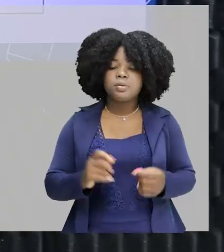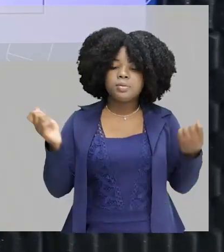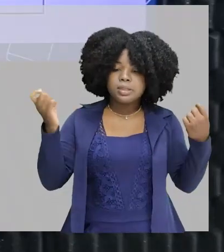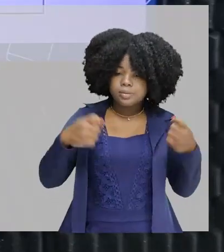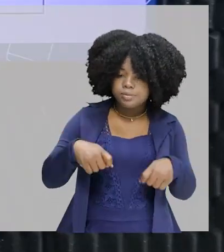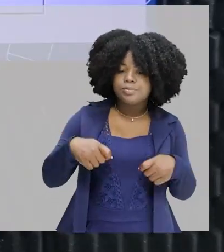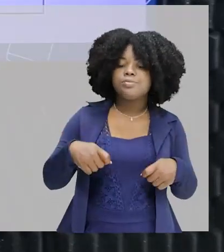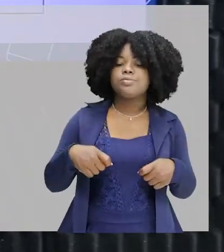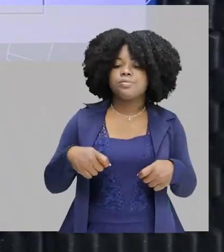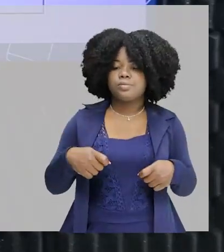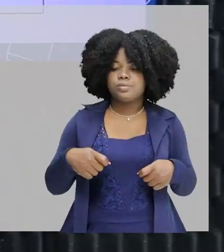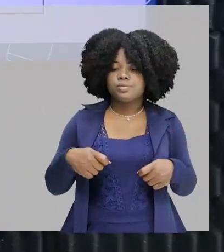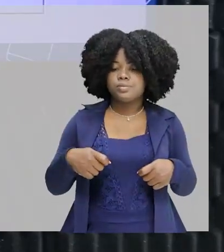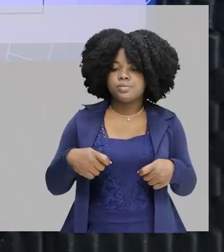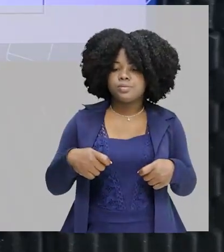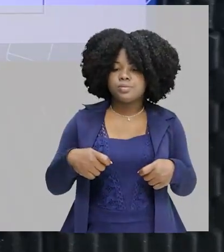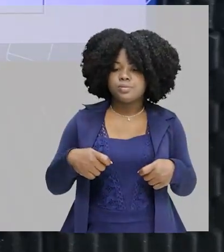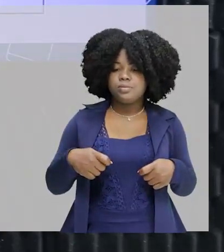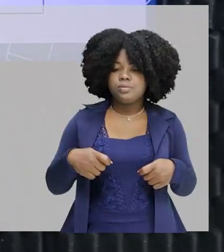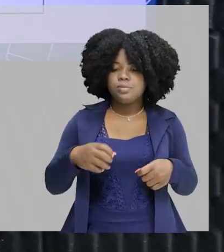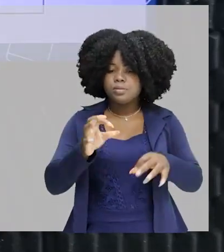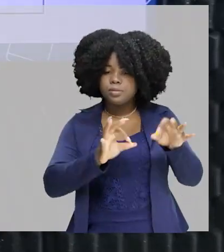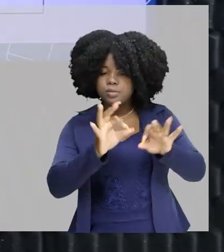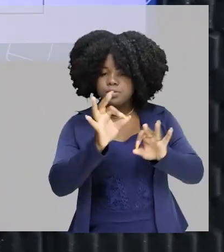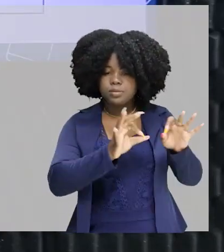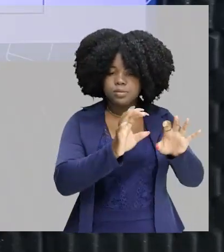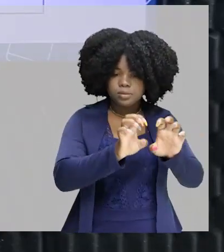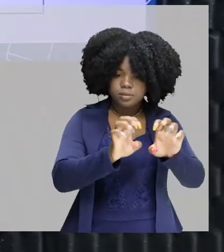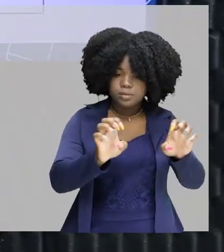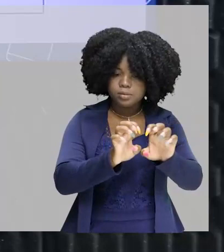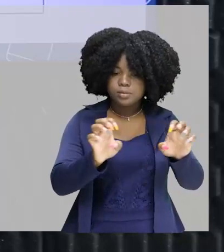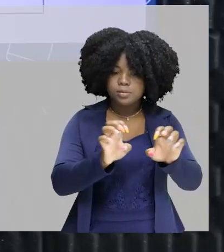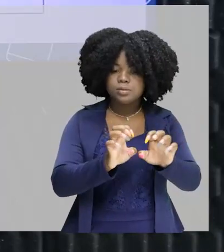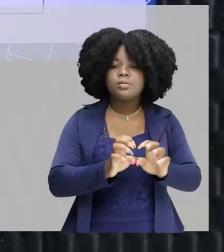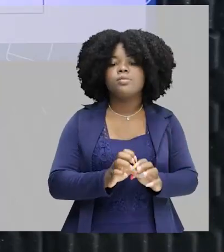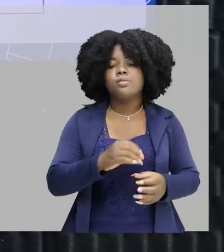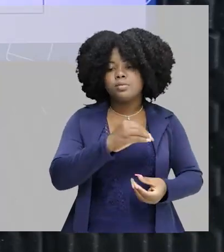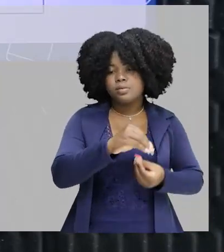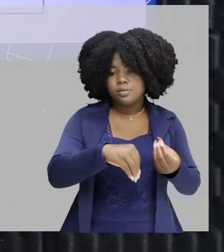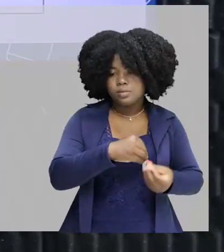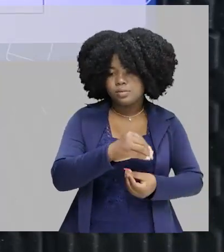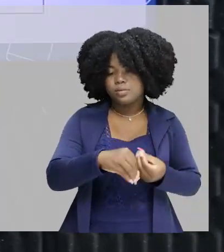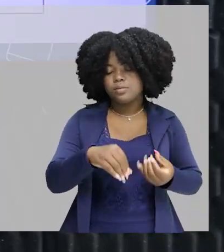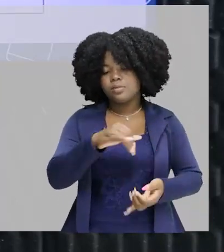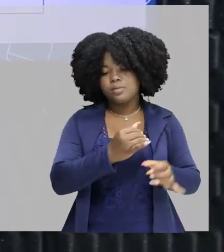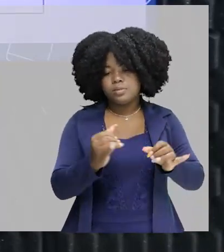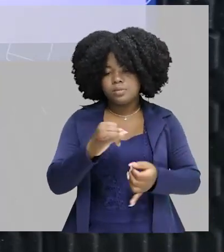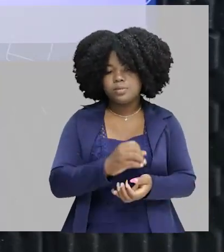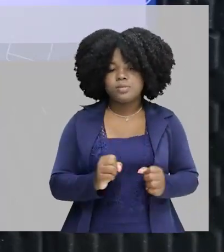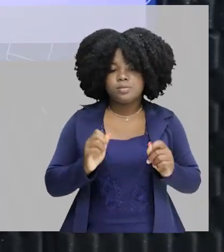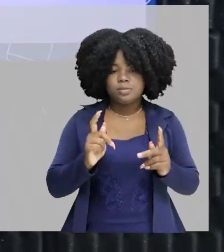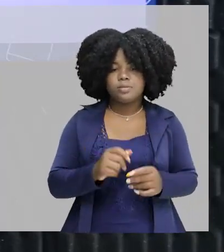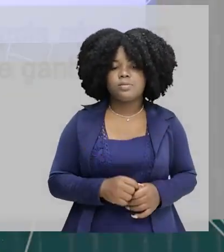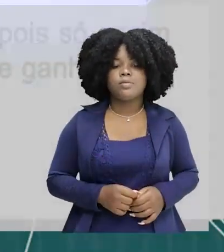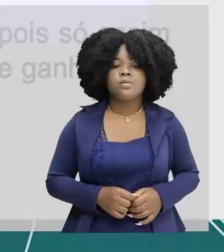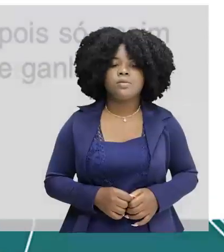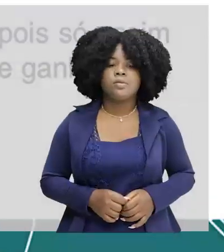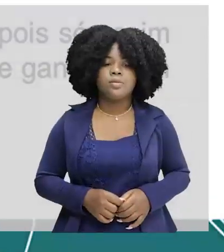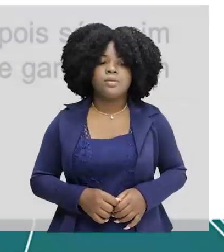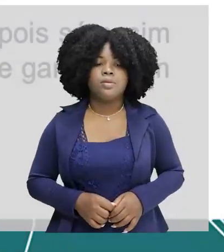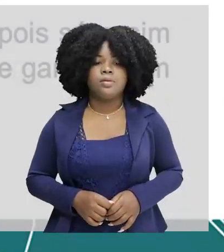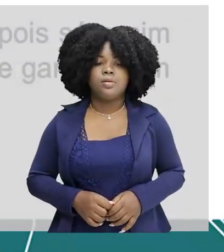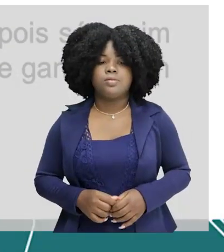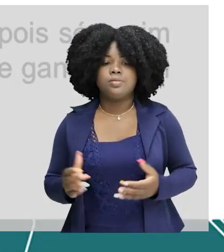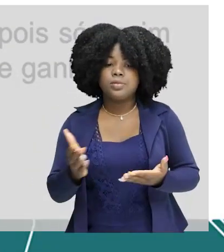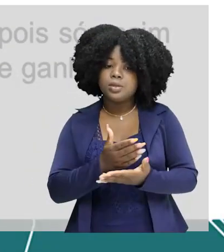onde a pergunta e o dado estão expressos em massa, em gramas. Ok?